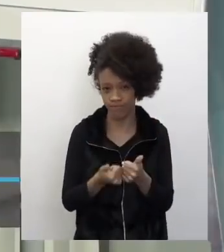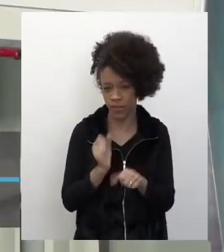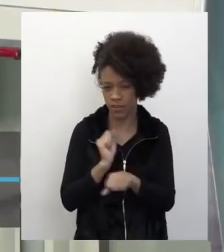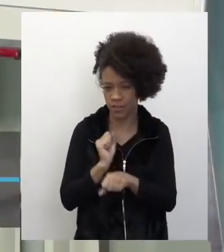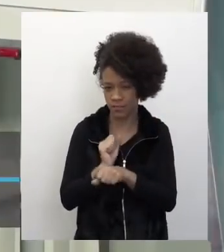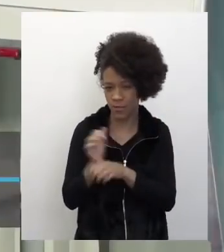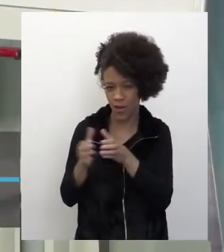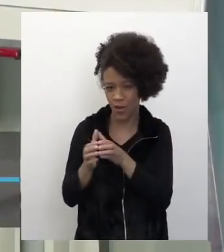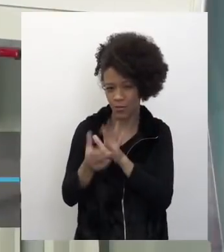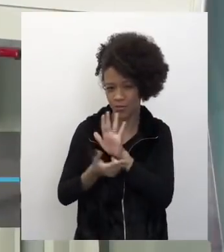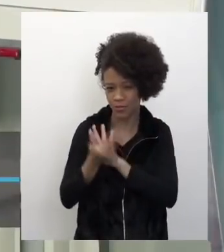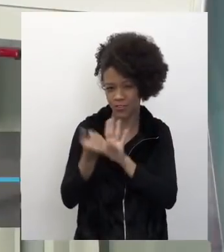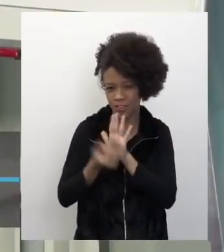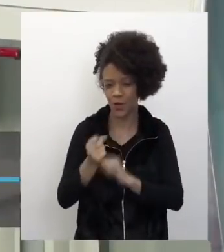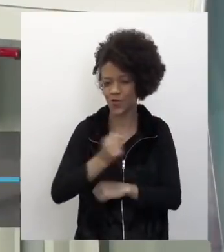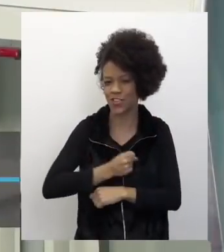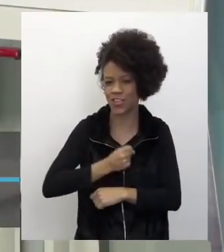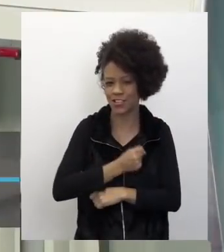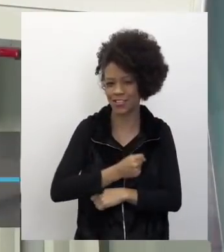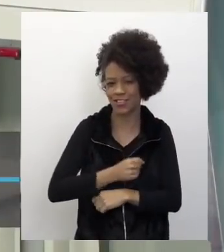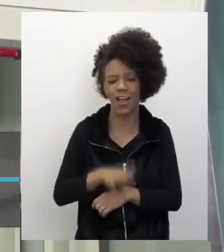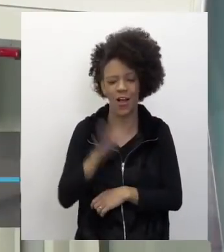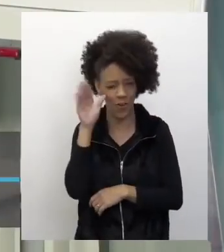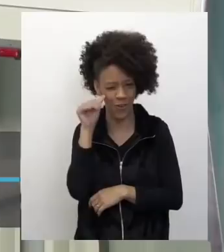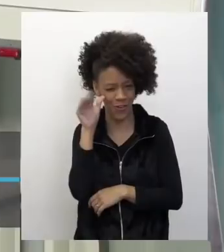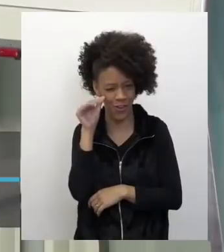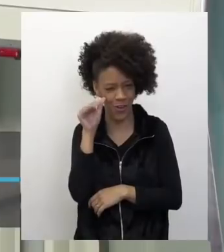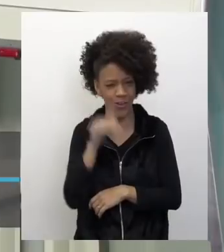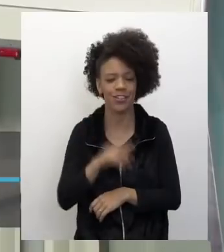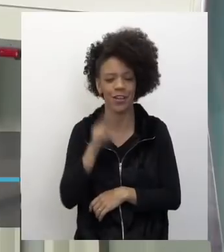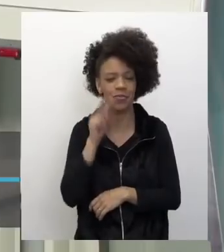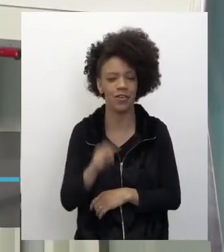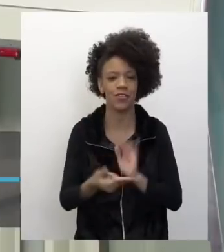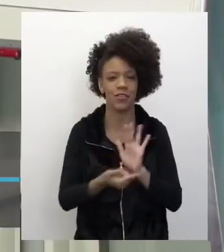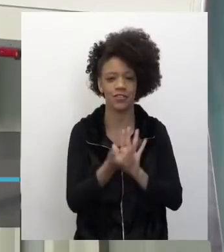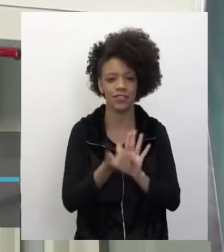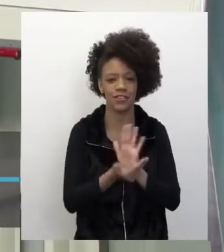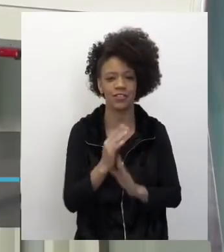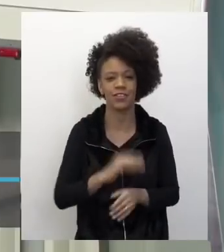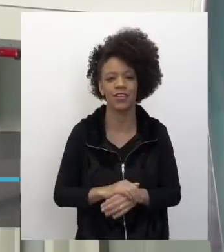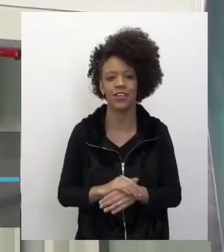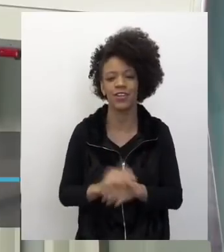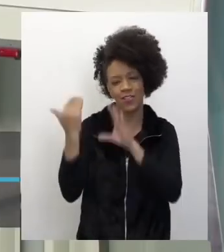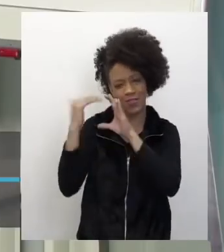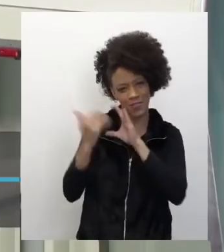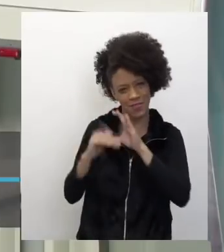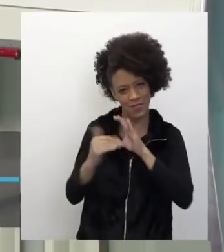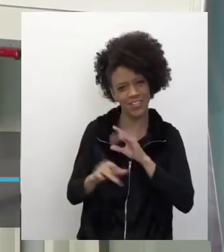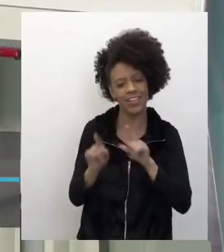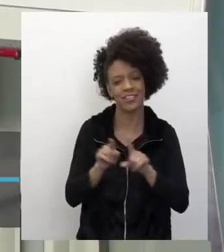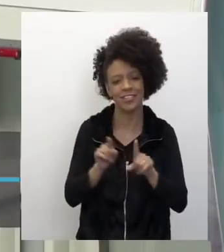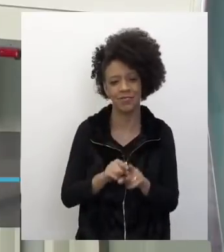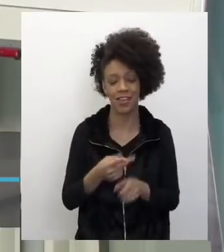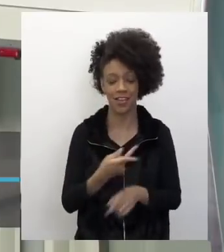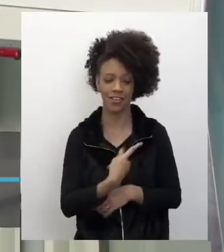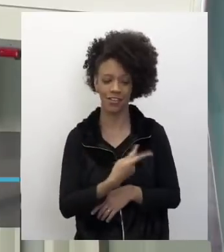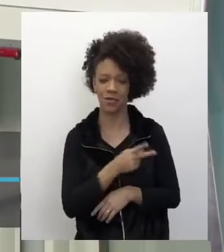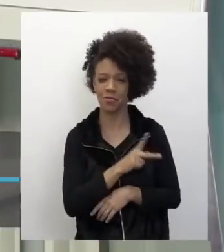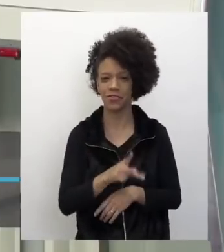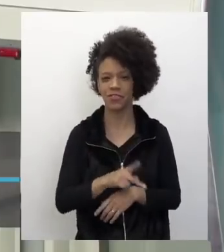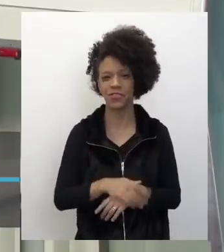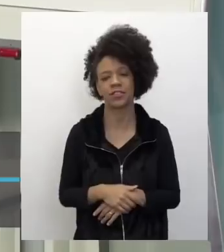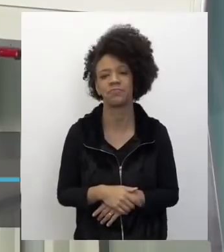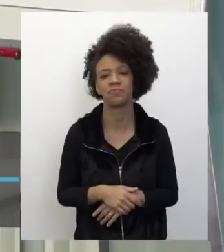que falou que estava com saudade, estou muito curiosa para ver o desenho de vocês. Eu vou postar um desenho meu também do circo, eu e a professora Márcia, tá